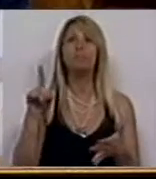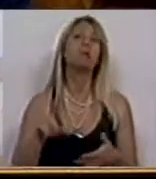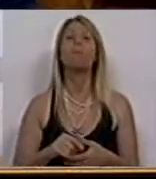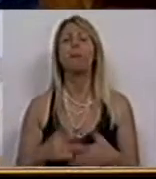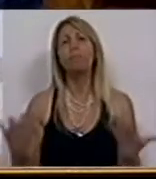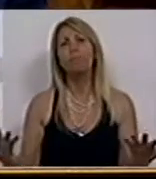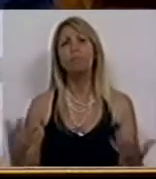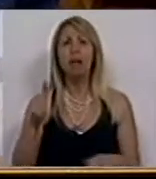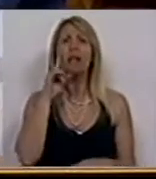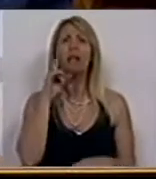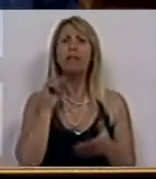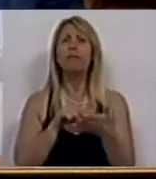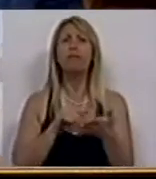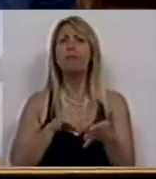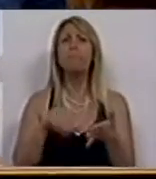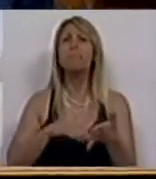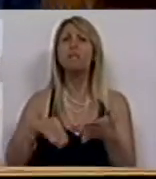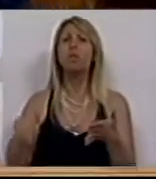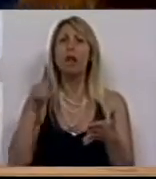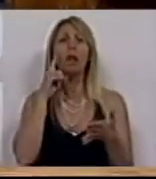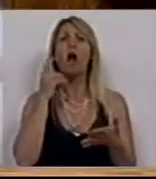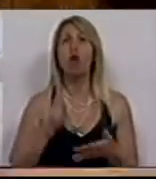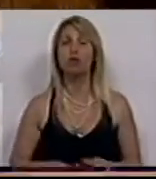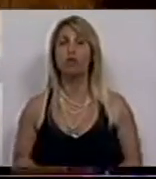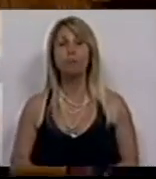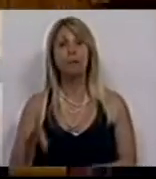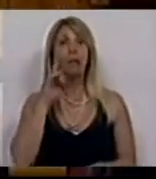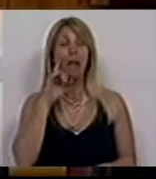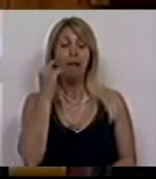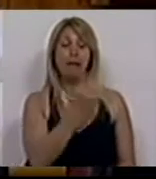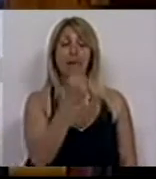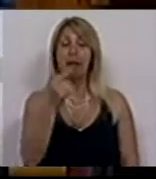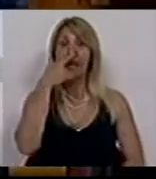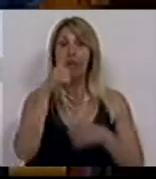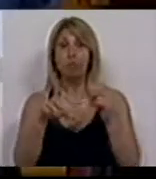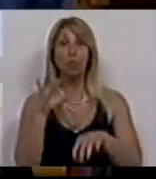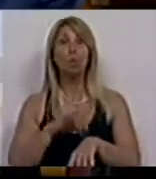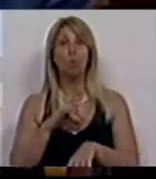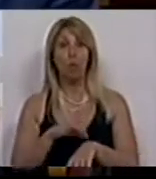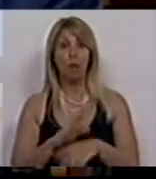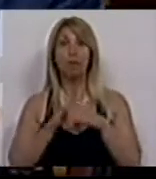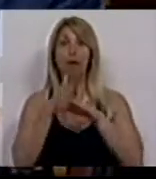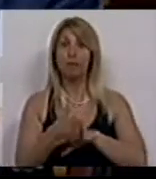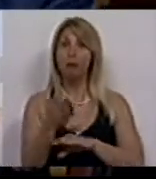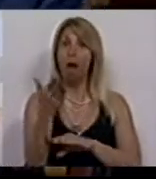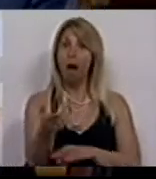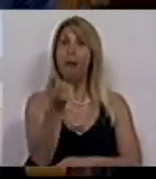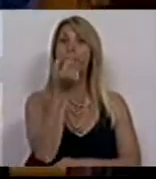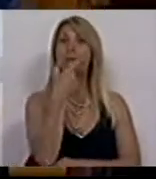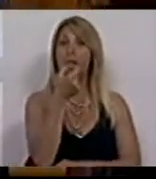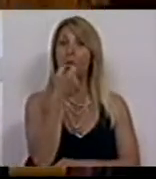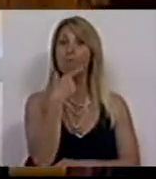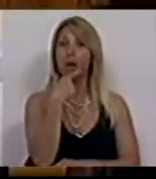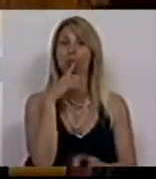os peticionários? Os peticionários defendem que cada doente tenha acesso ao medicamento